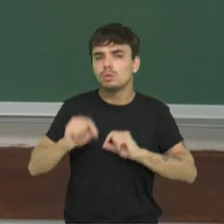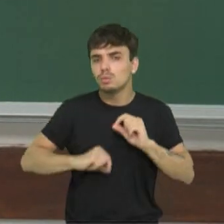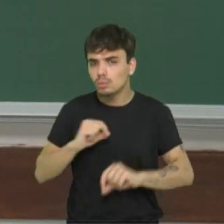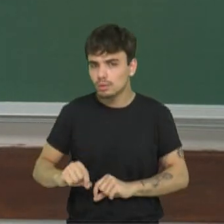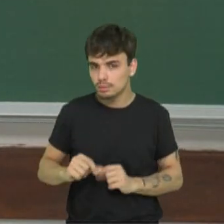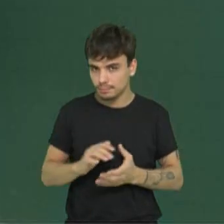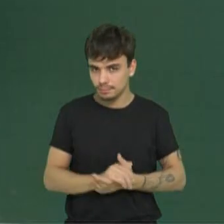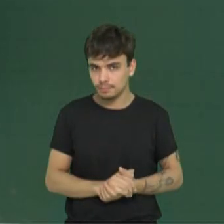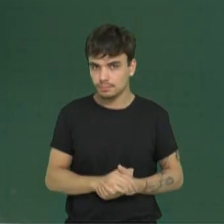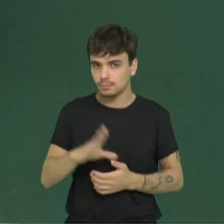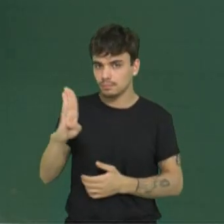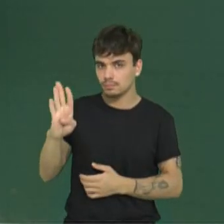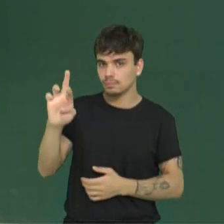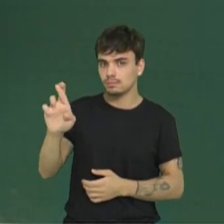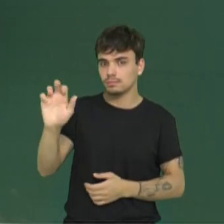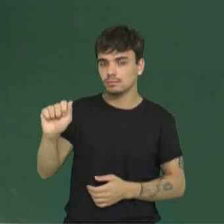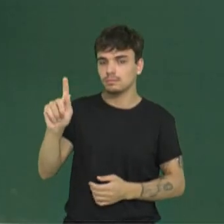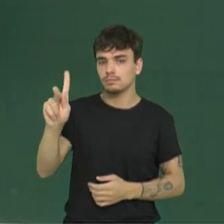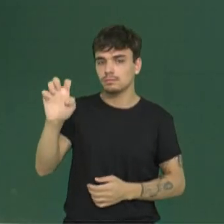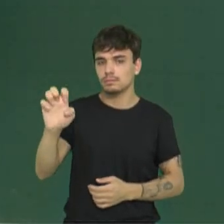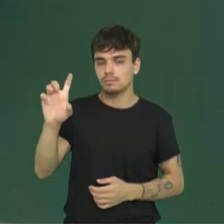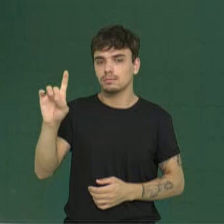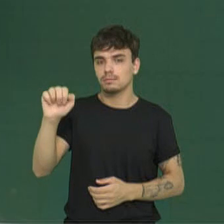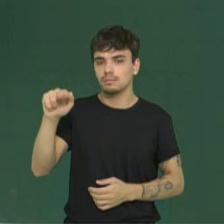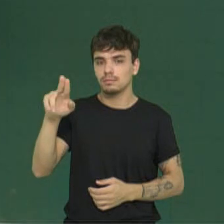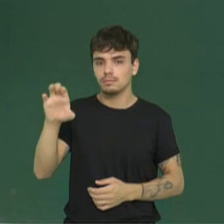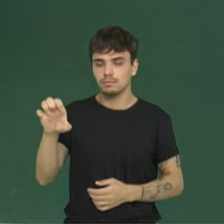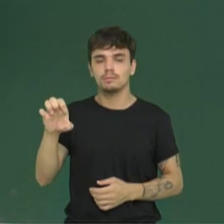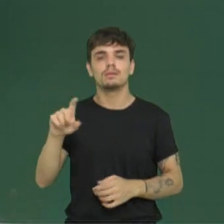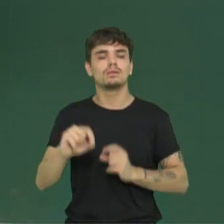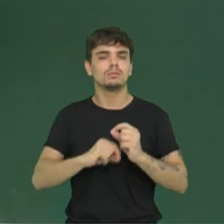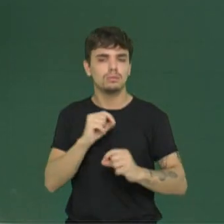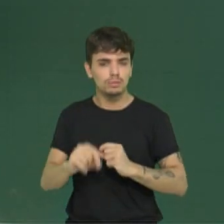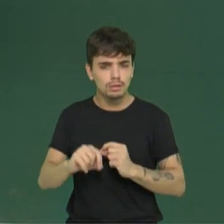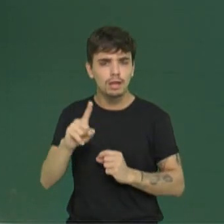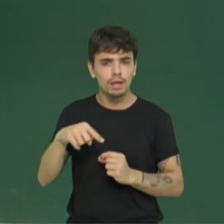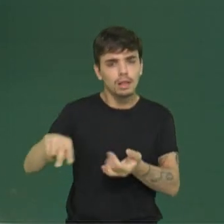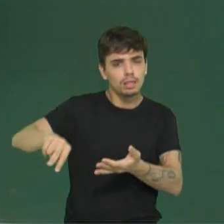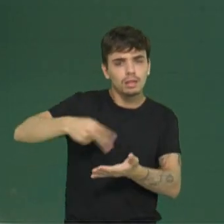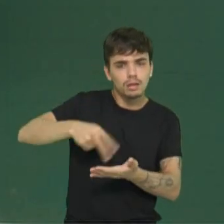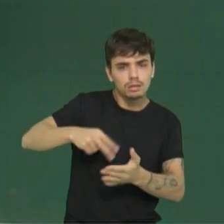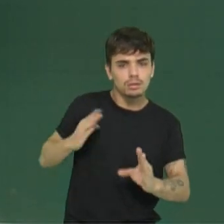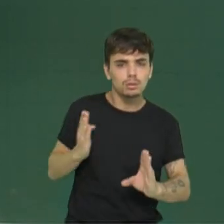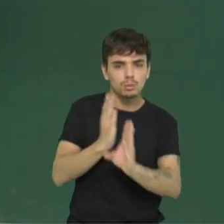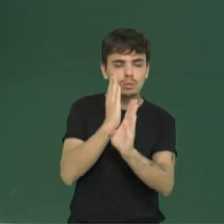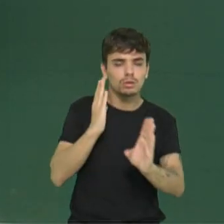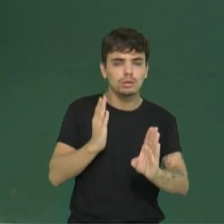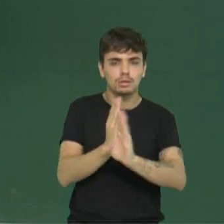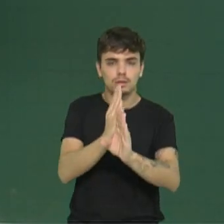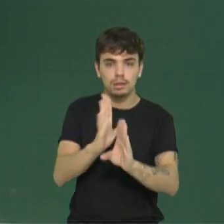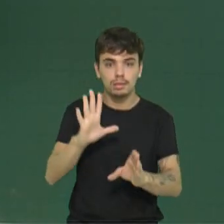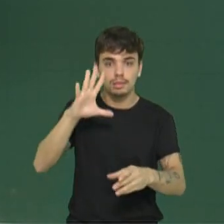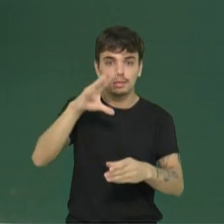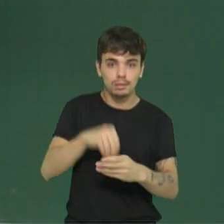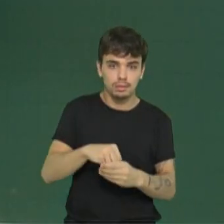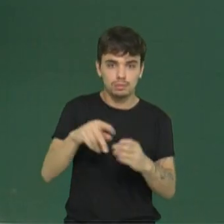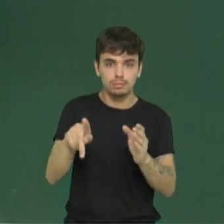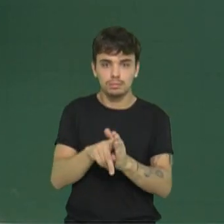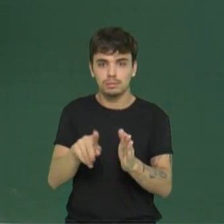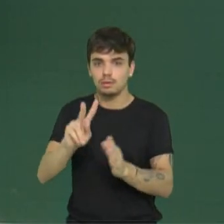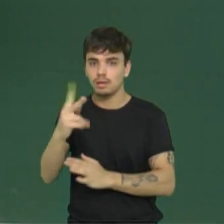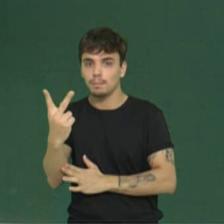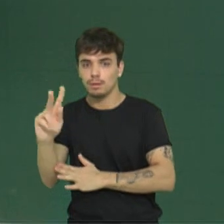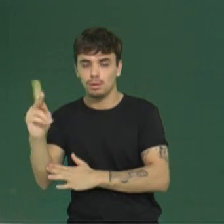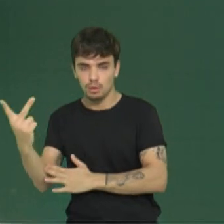o break dance, tá? Então, o break dance é a dança que nós encontramos dentro do movimento